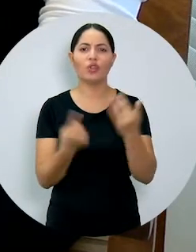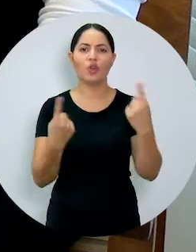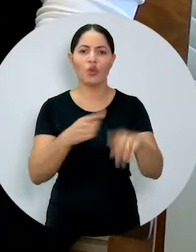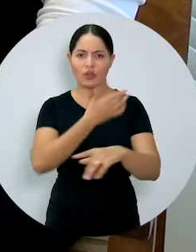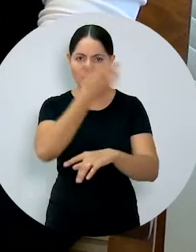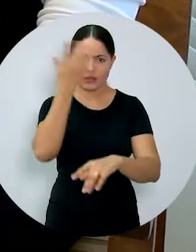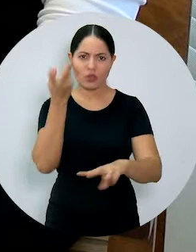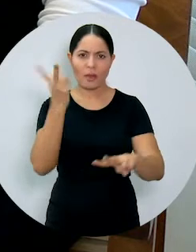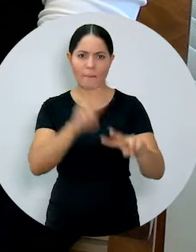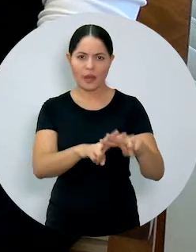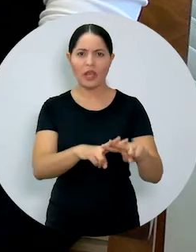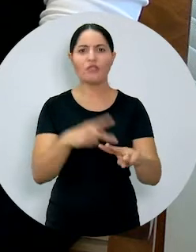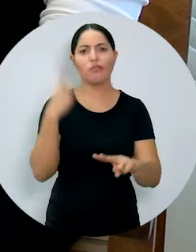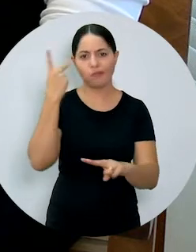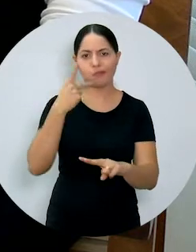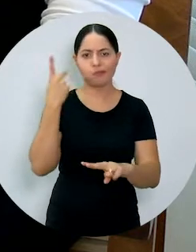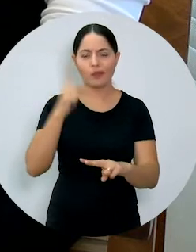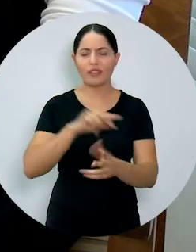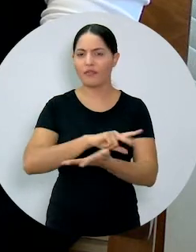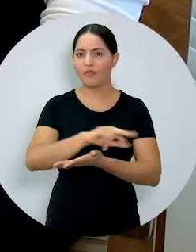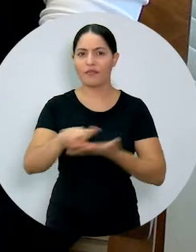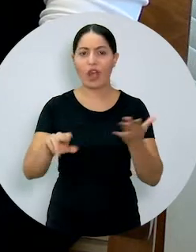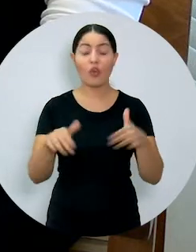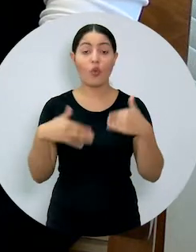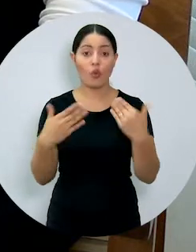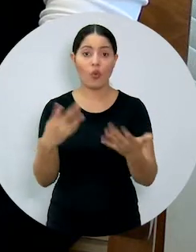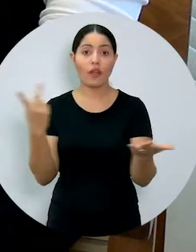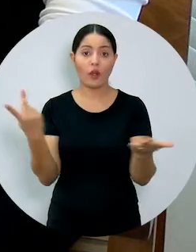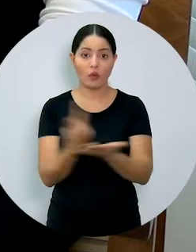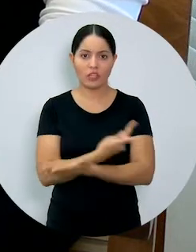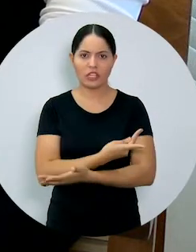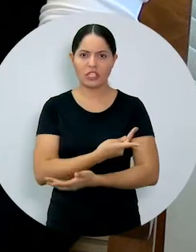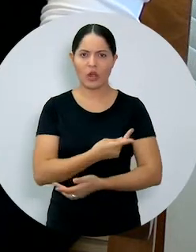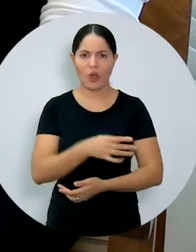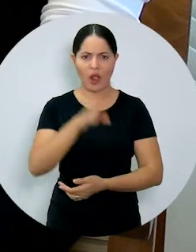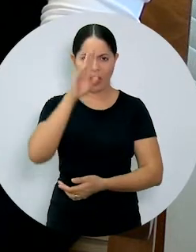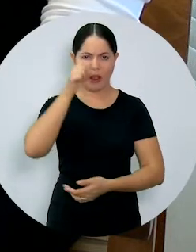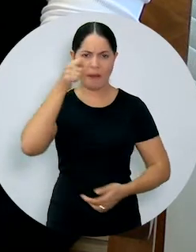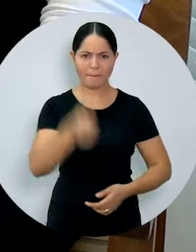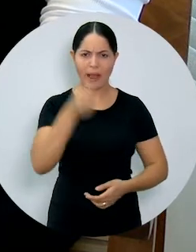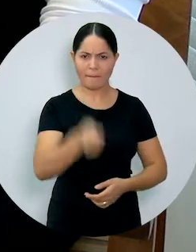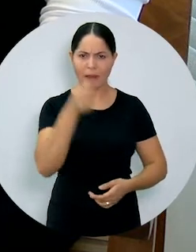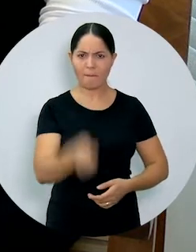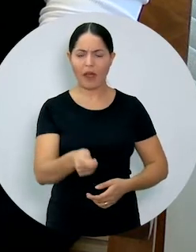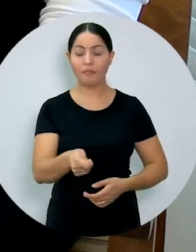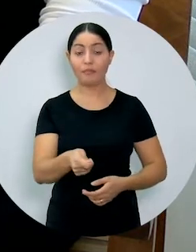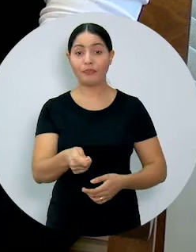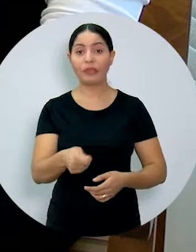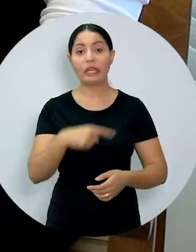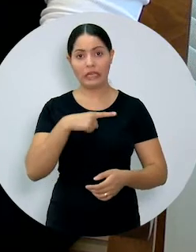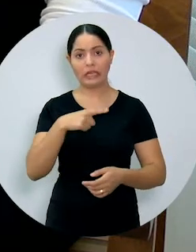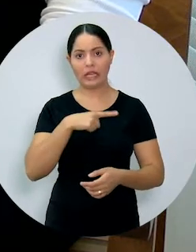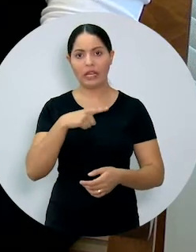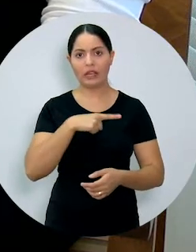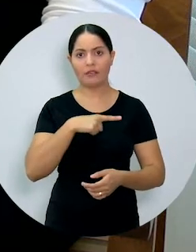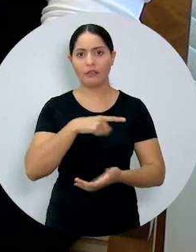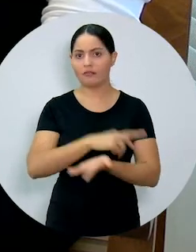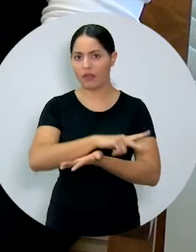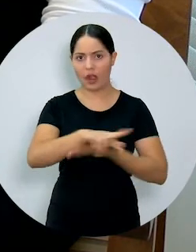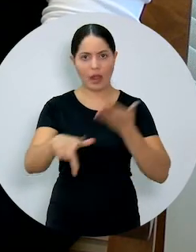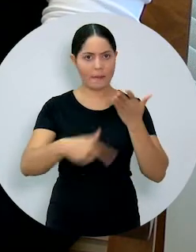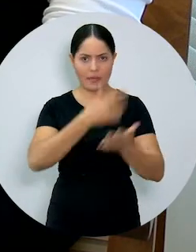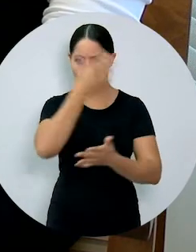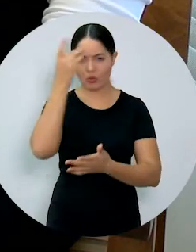arbitrariedades praticadas nos porões da ditadura, não é? Advogados de grande